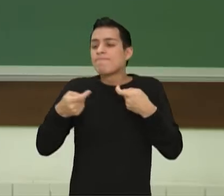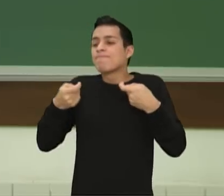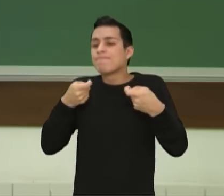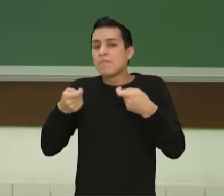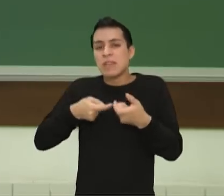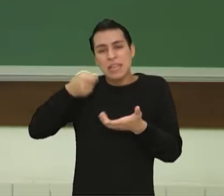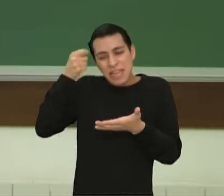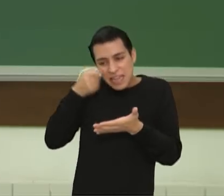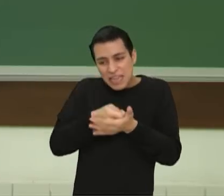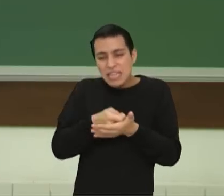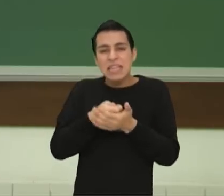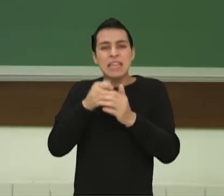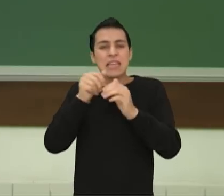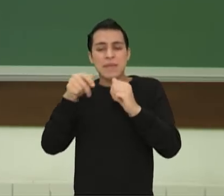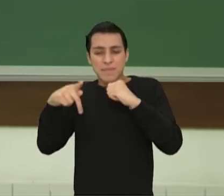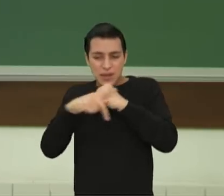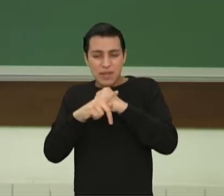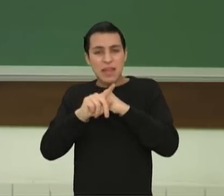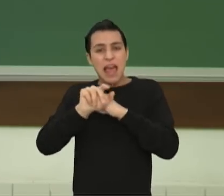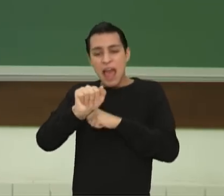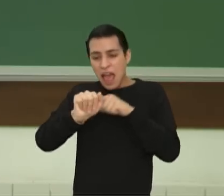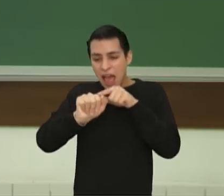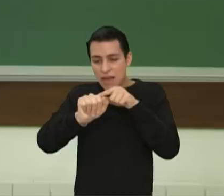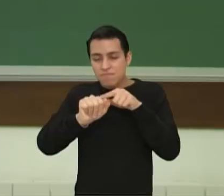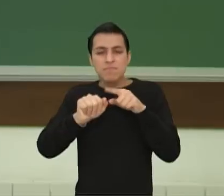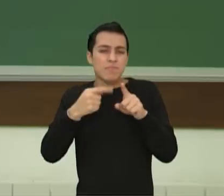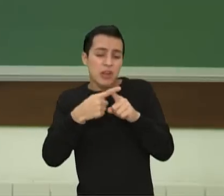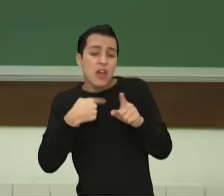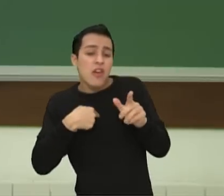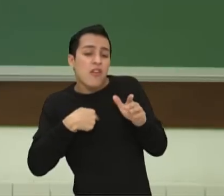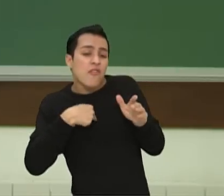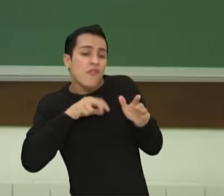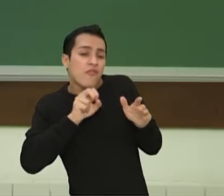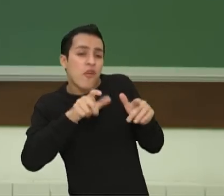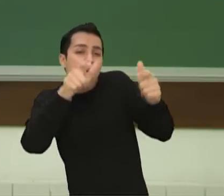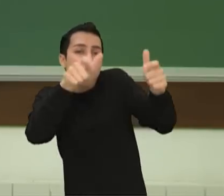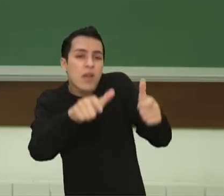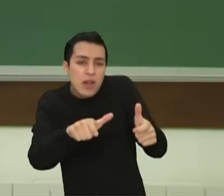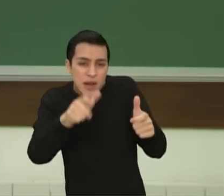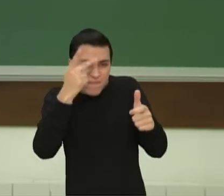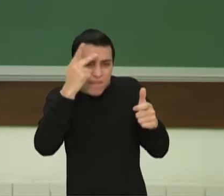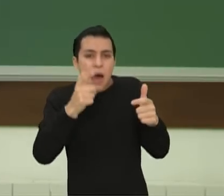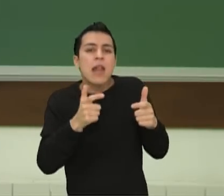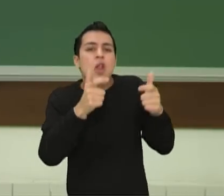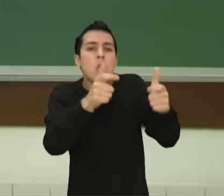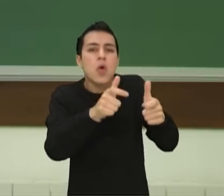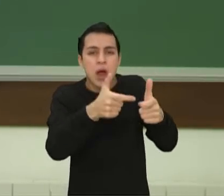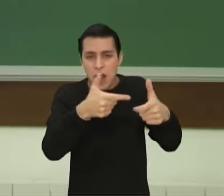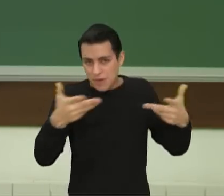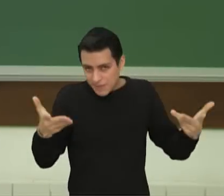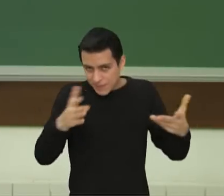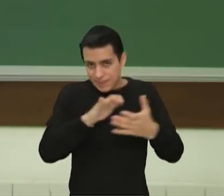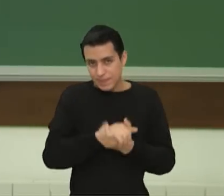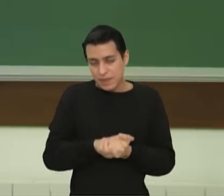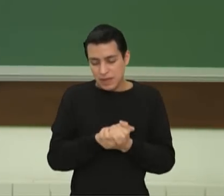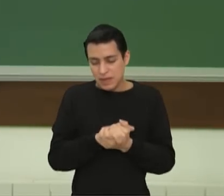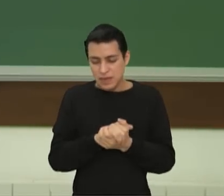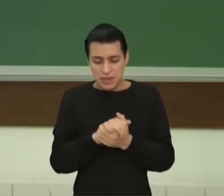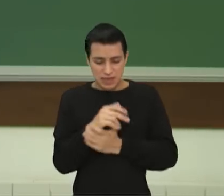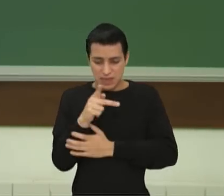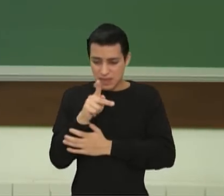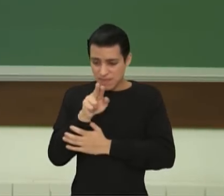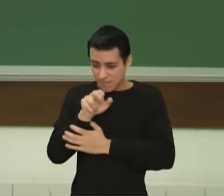a preposição a. Vou a algum lugar, vou para algum lugar. E